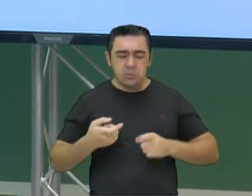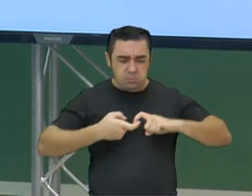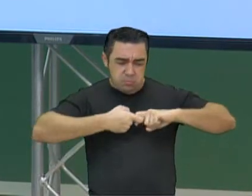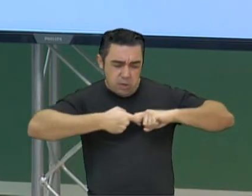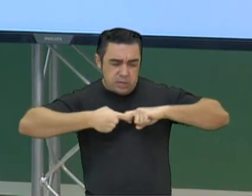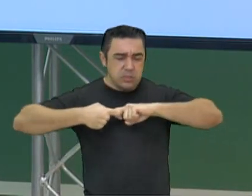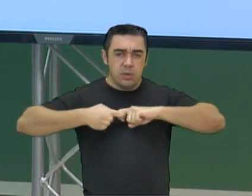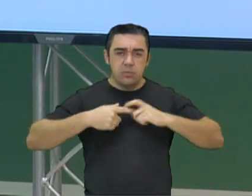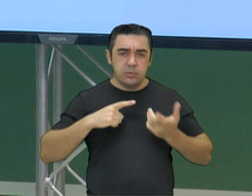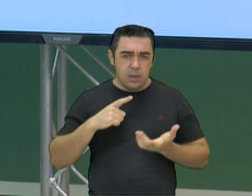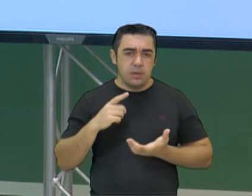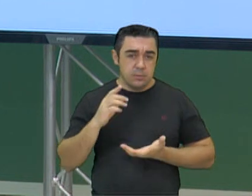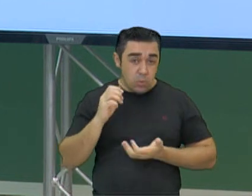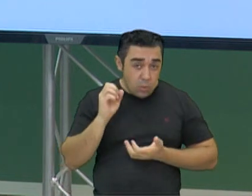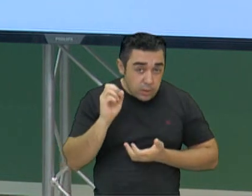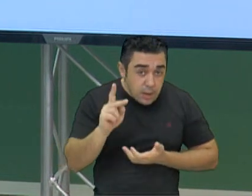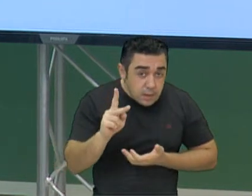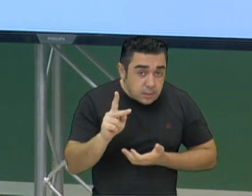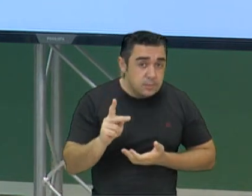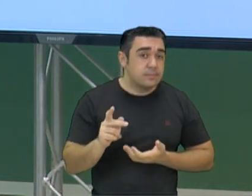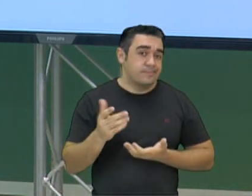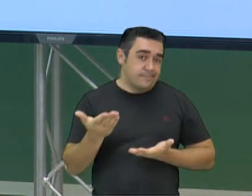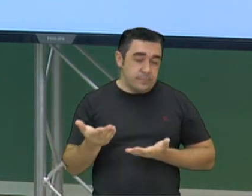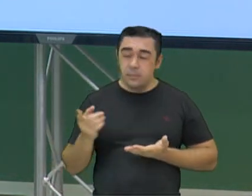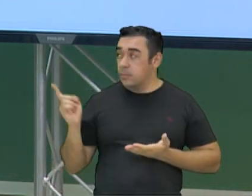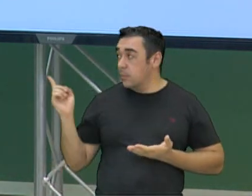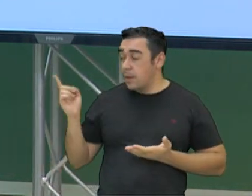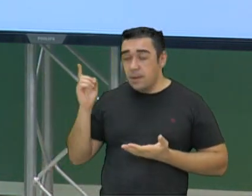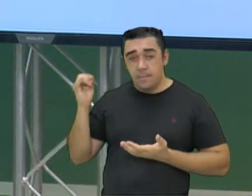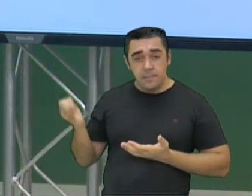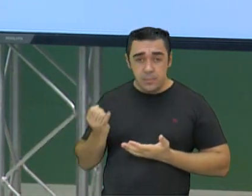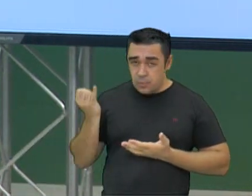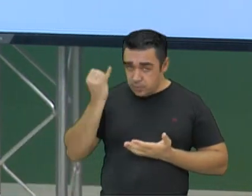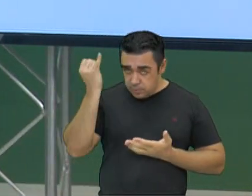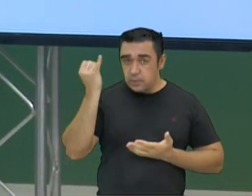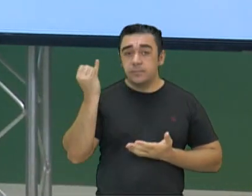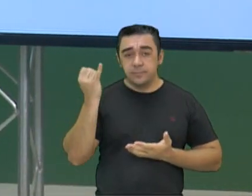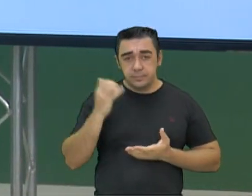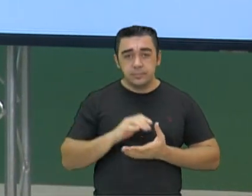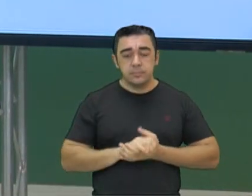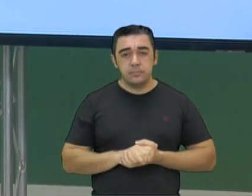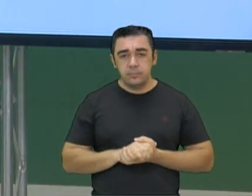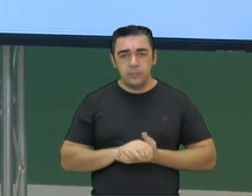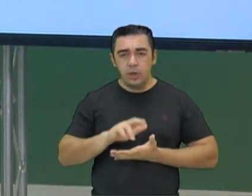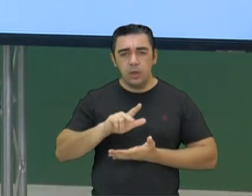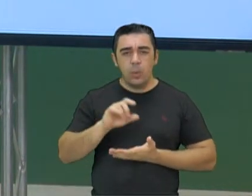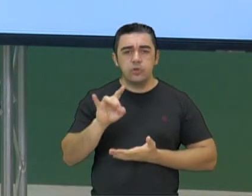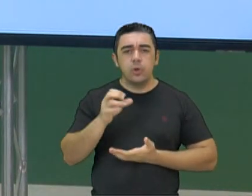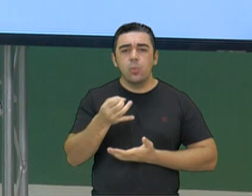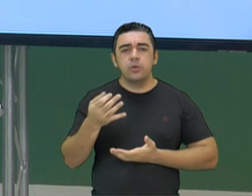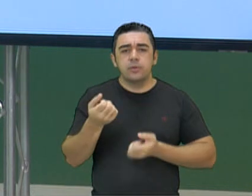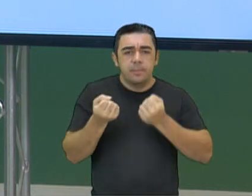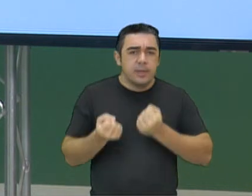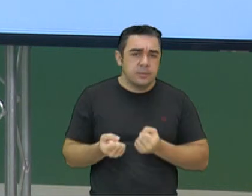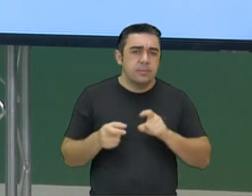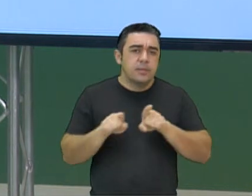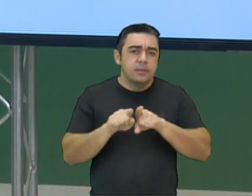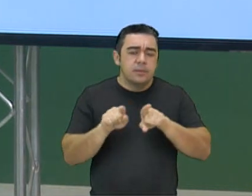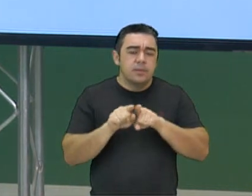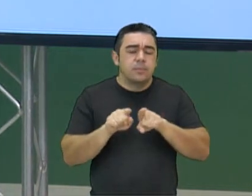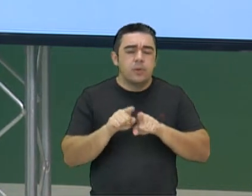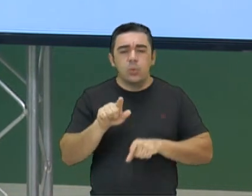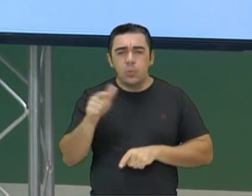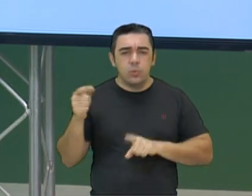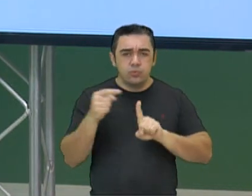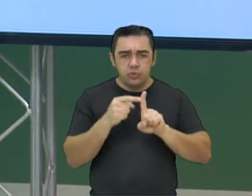e tudo mais. Ok? Então, um instrumento bastante importante para nós aí. Não só para medir peso, mas também para medir